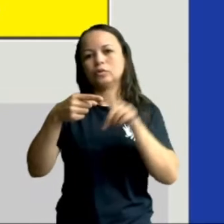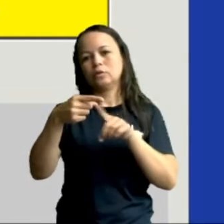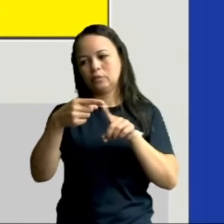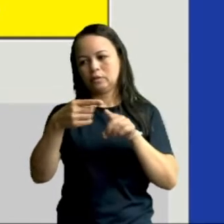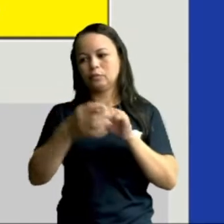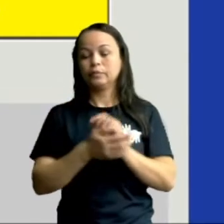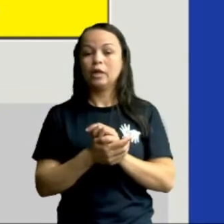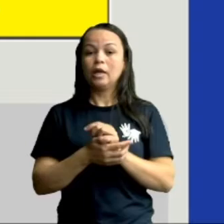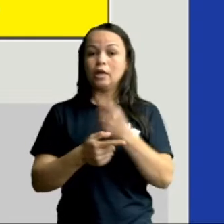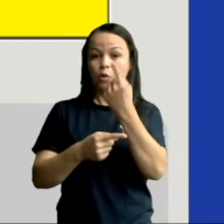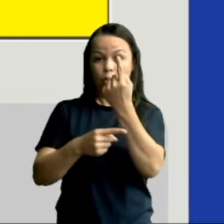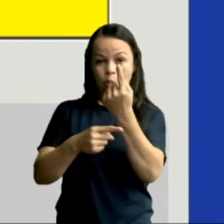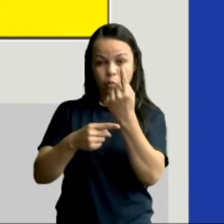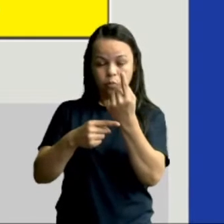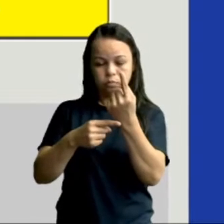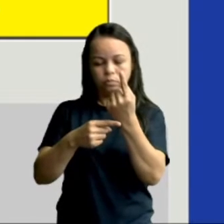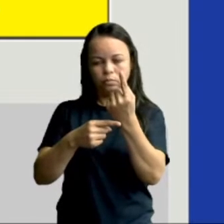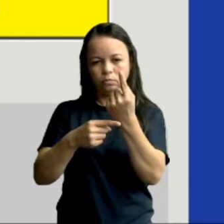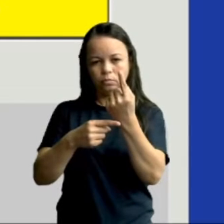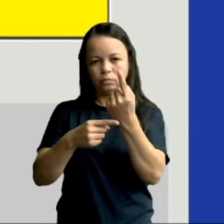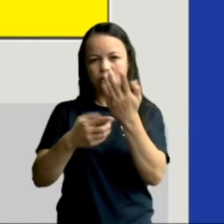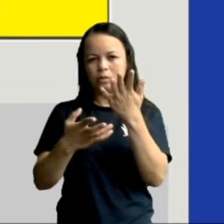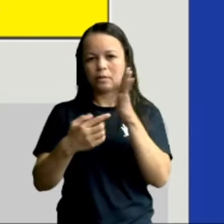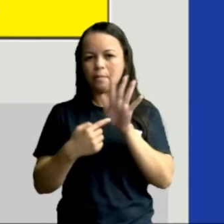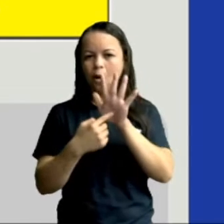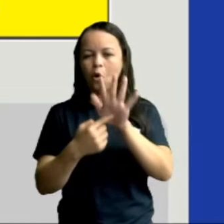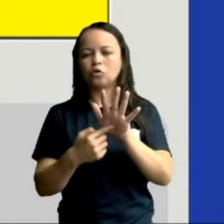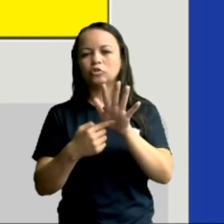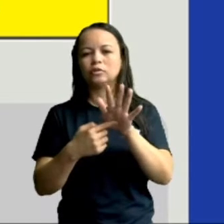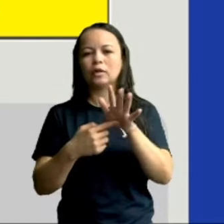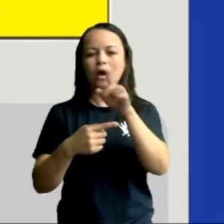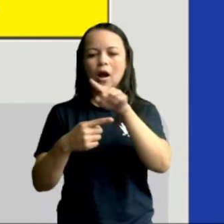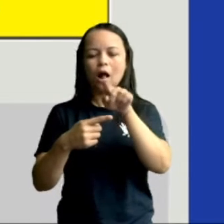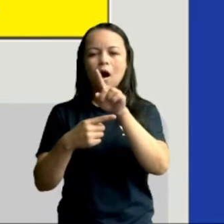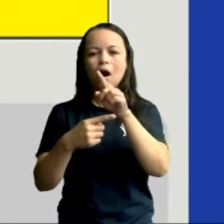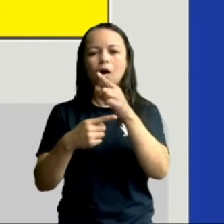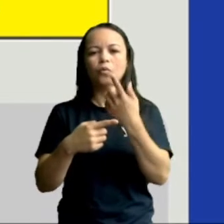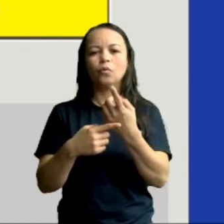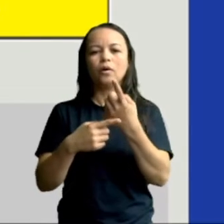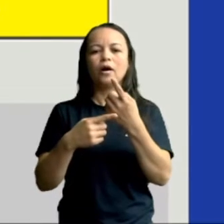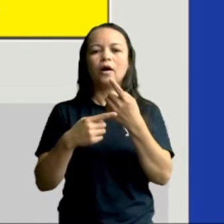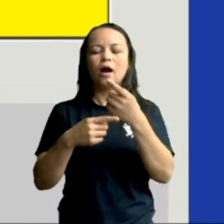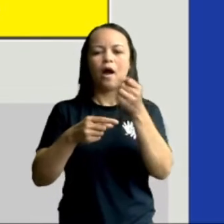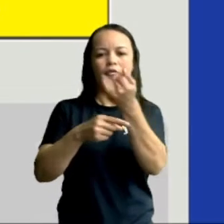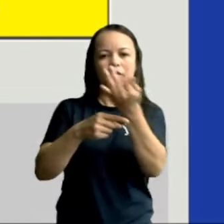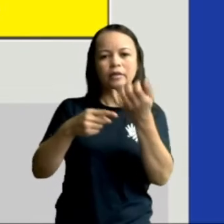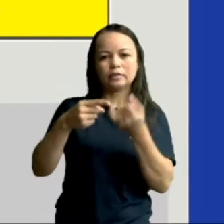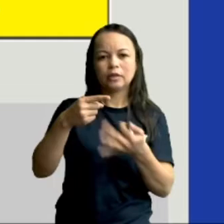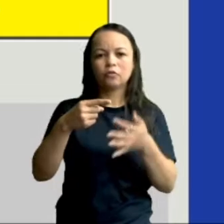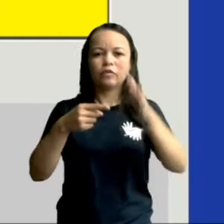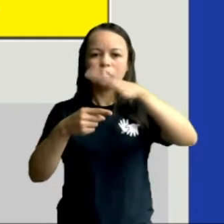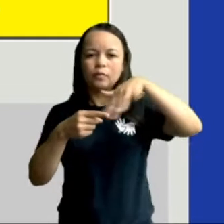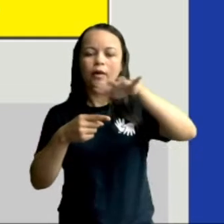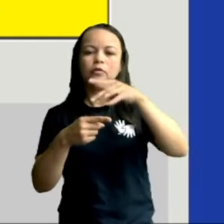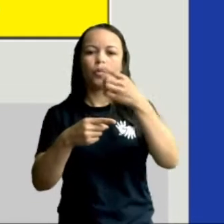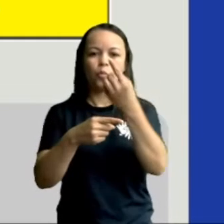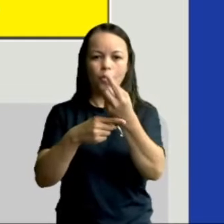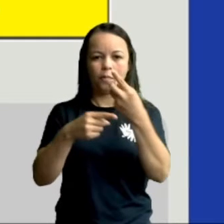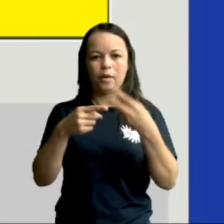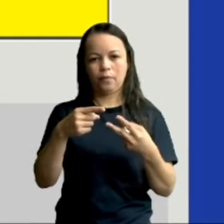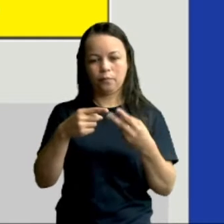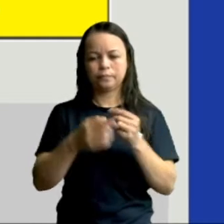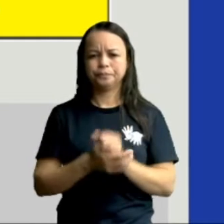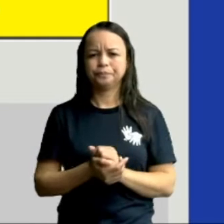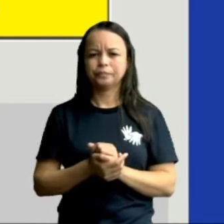1 é que identifica uma parte, né? A fração que faz parte desse inteiro, 1/2. E